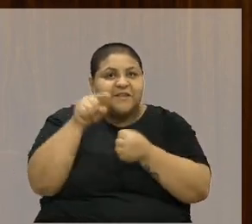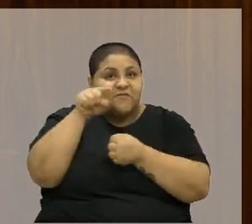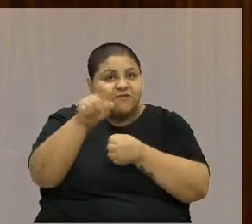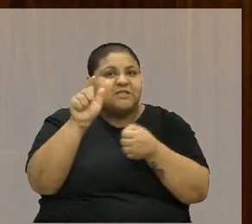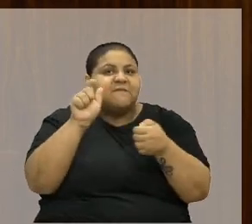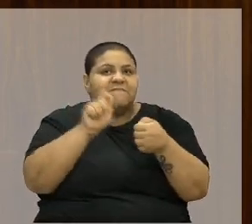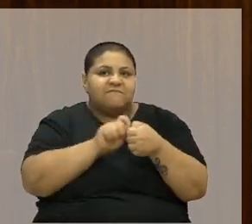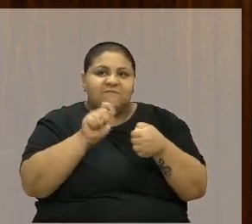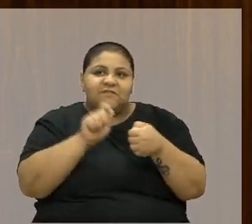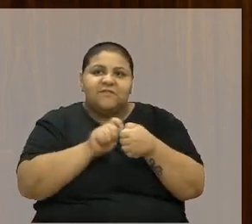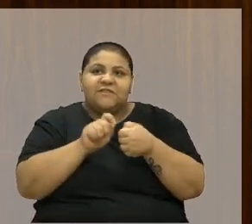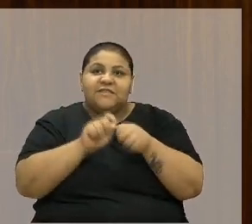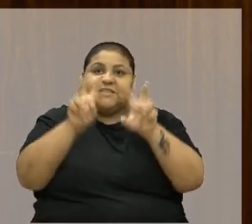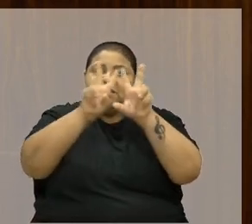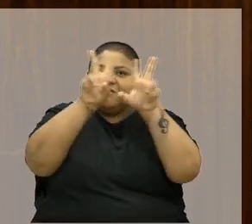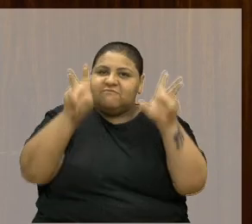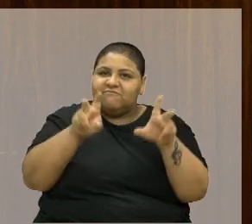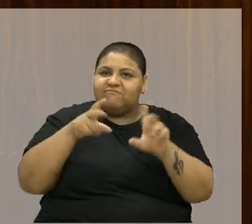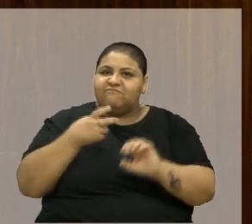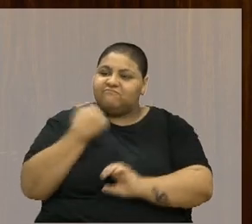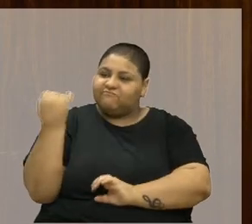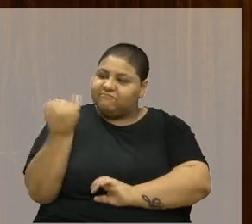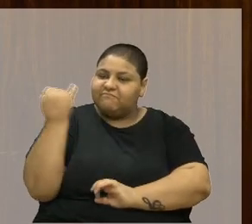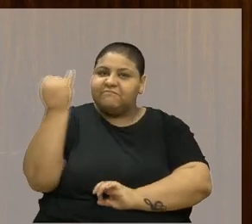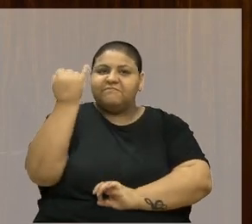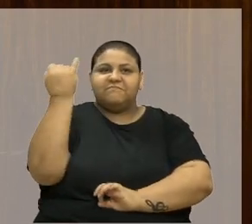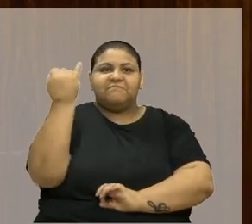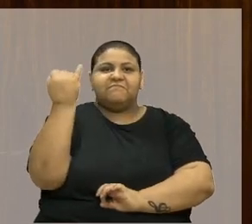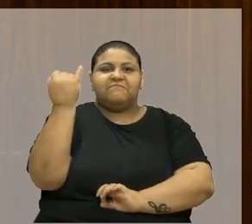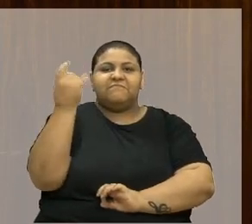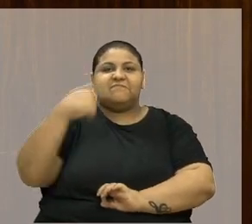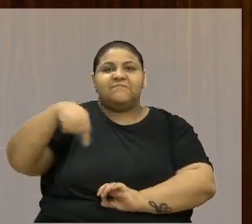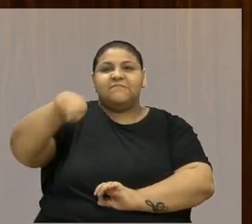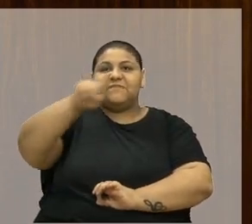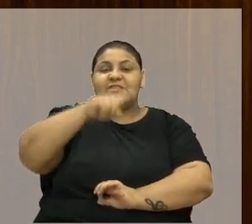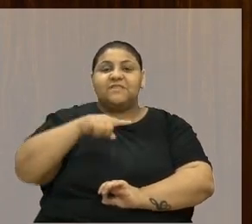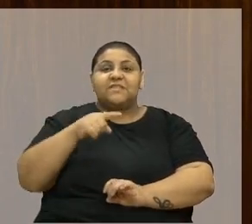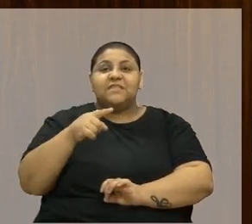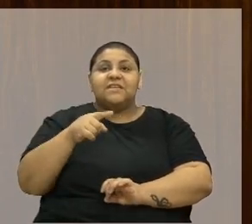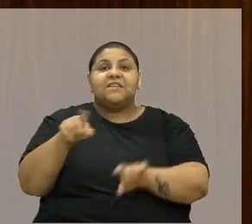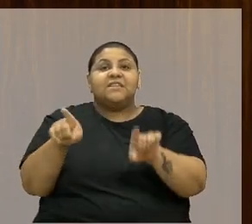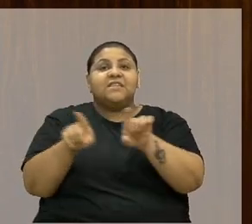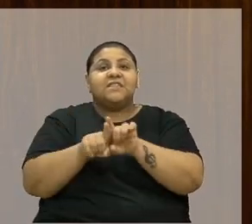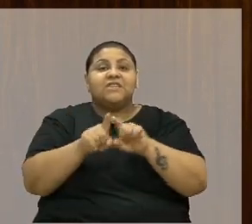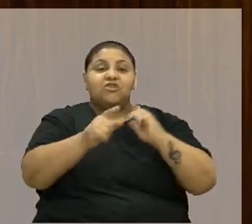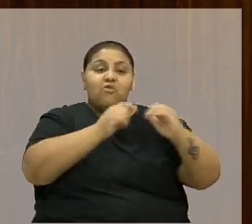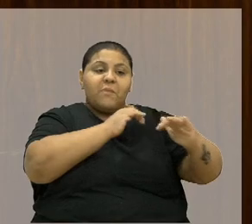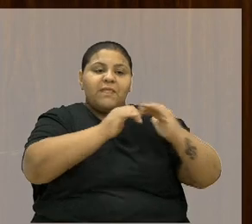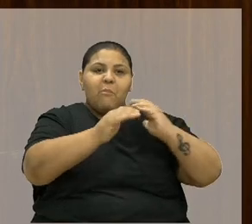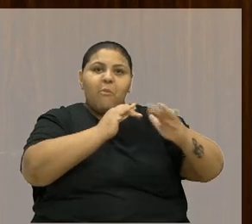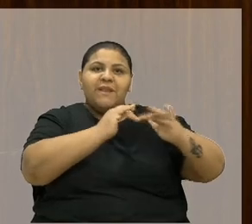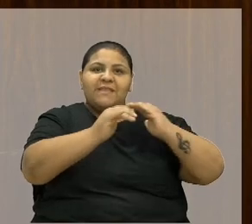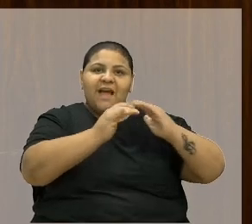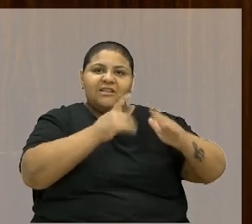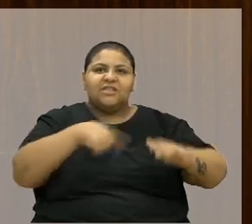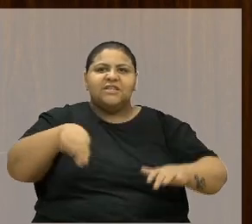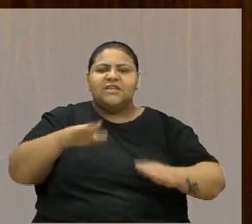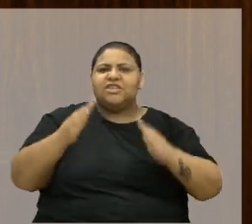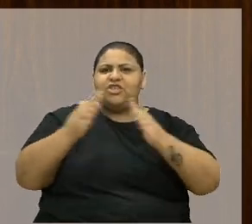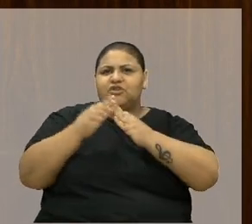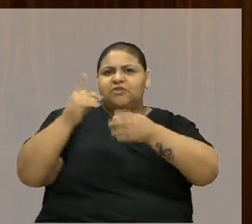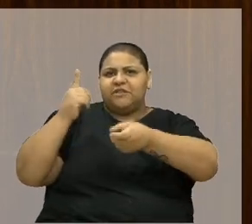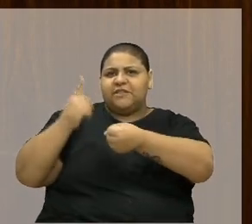faz dessa pauta tão importante pra questão inclusive da mobilidade urbana A gente mora numa